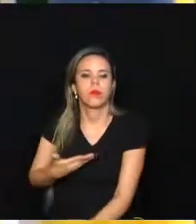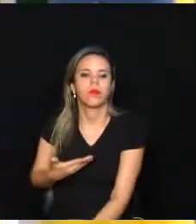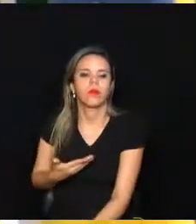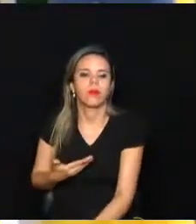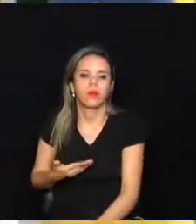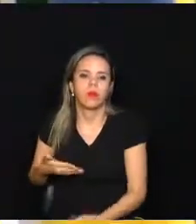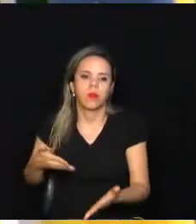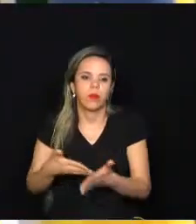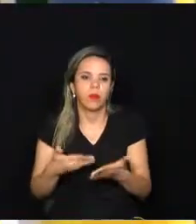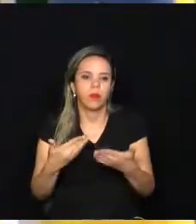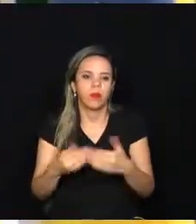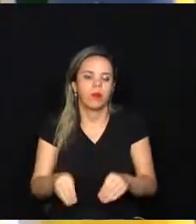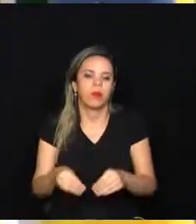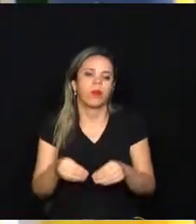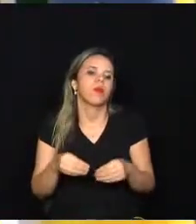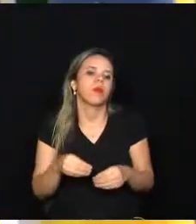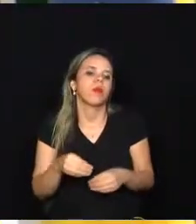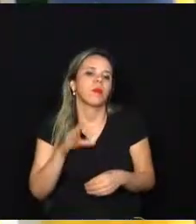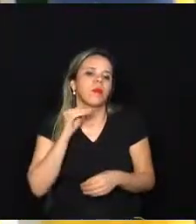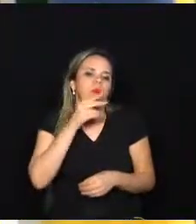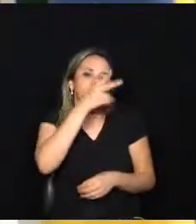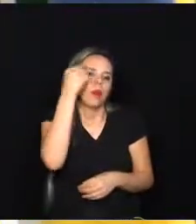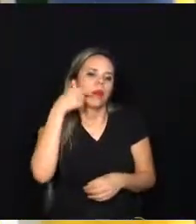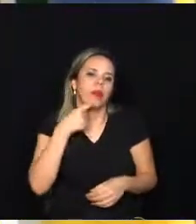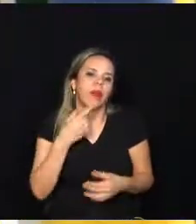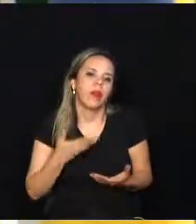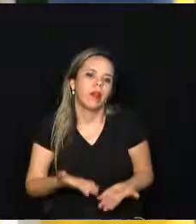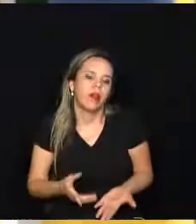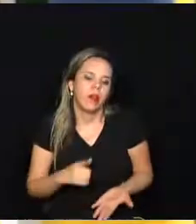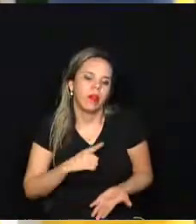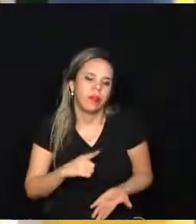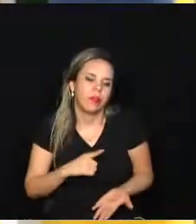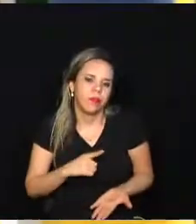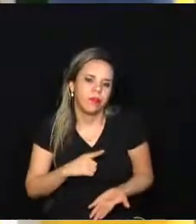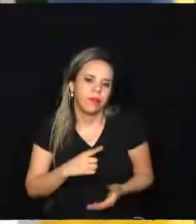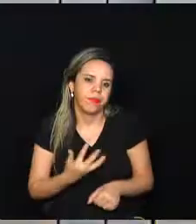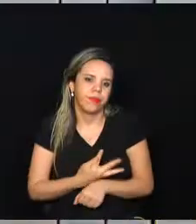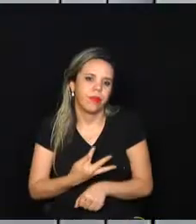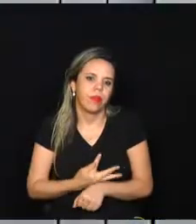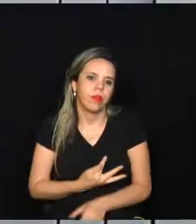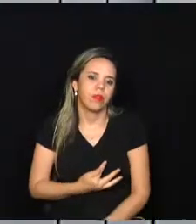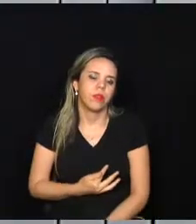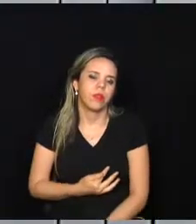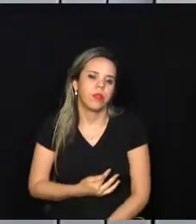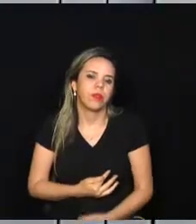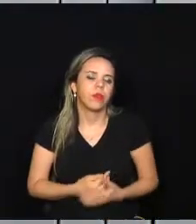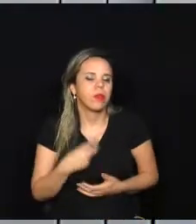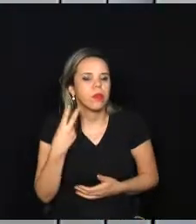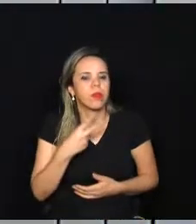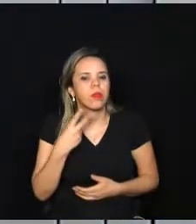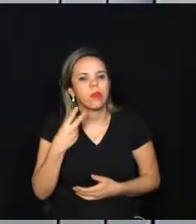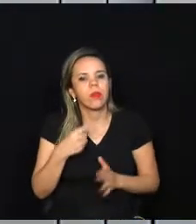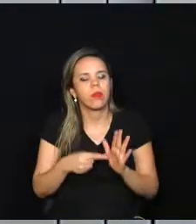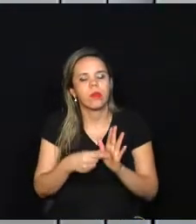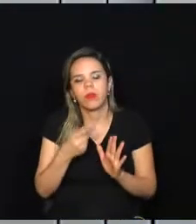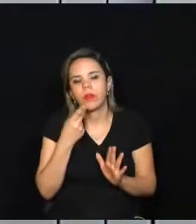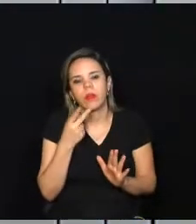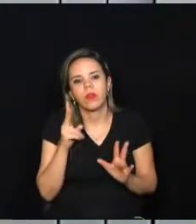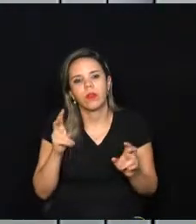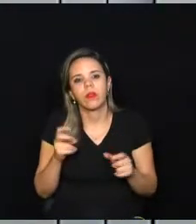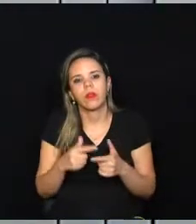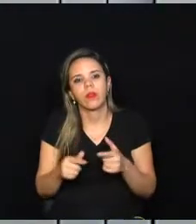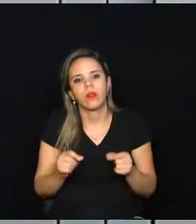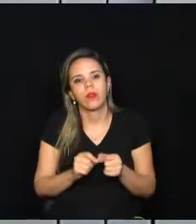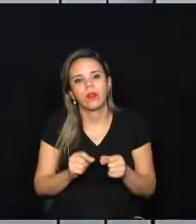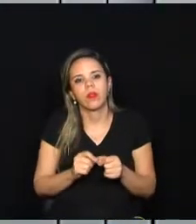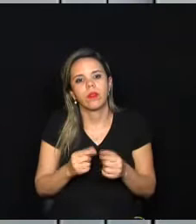de ataques aos servidores públicos. E aqui em Campinas, nós também estamos passando por isso. A vereadora aponta ainda a situação